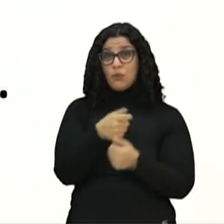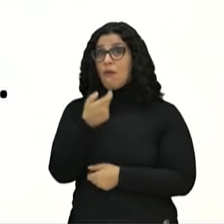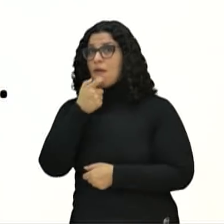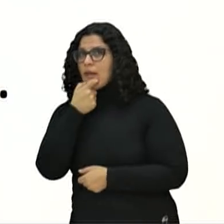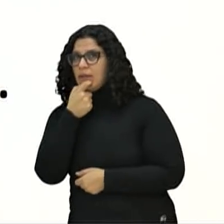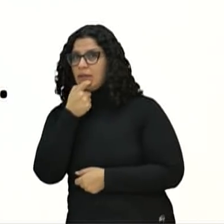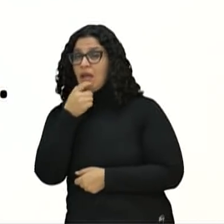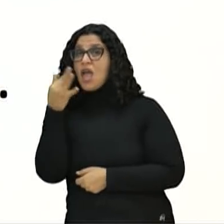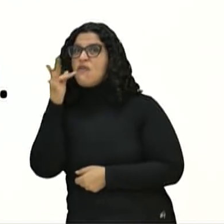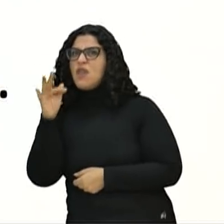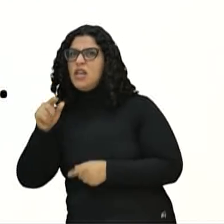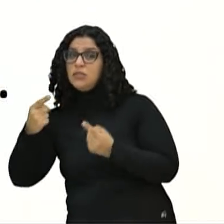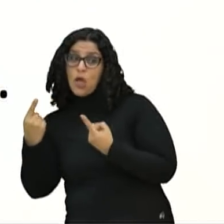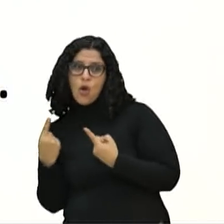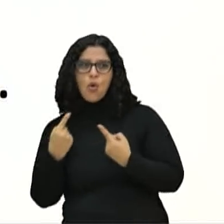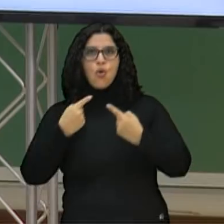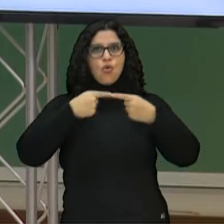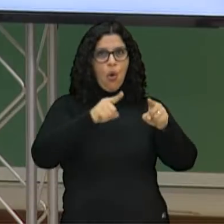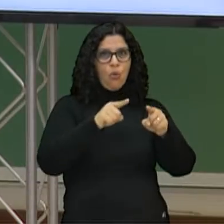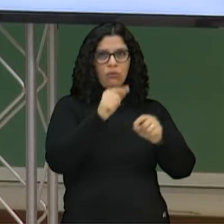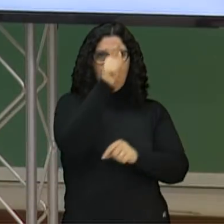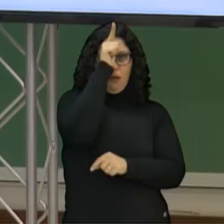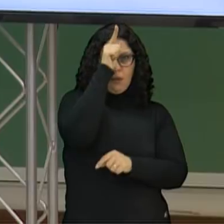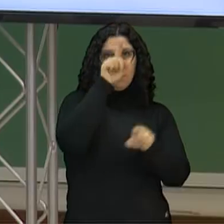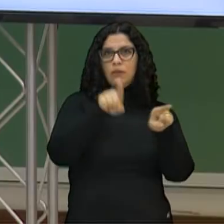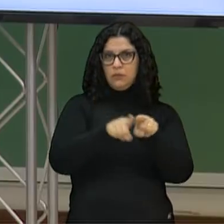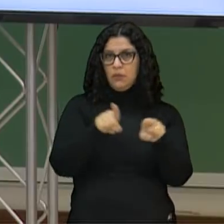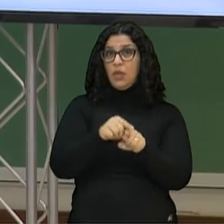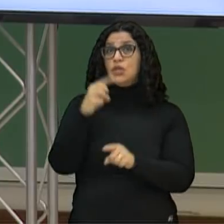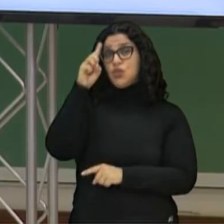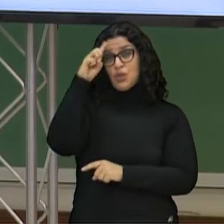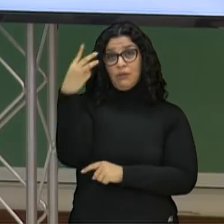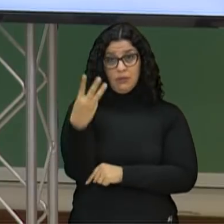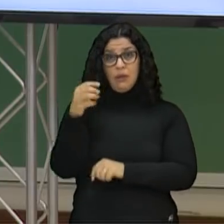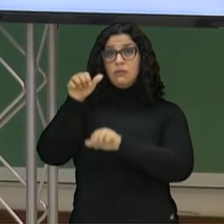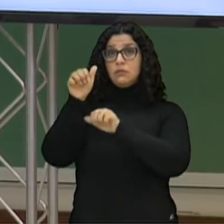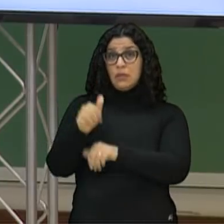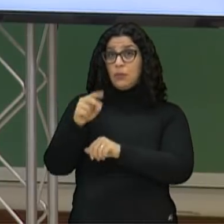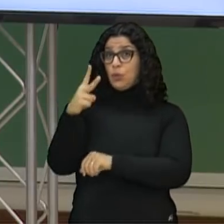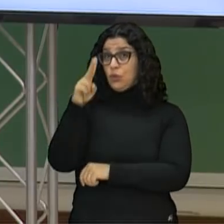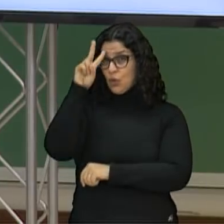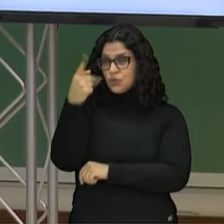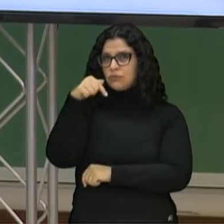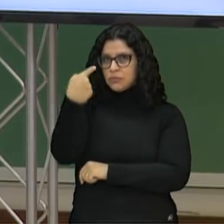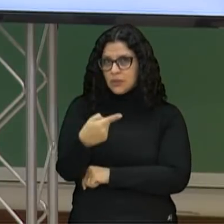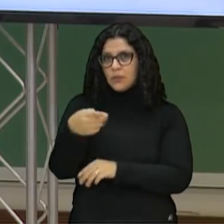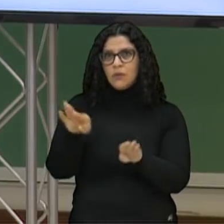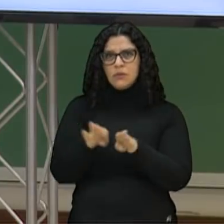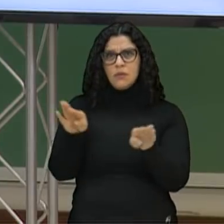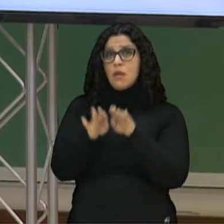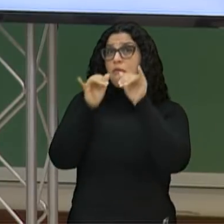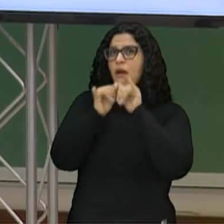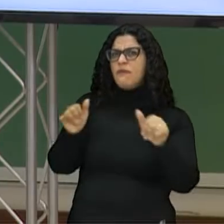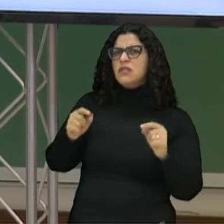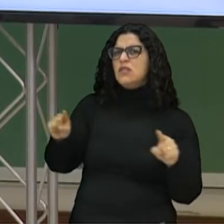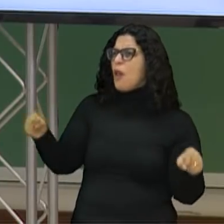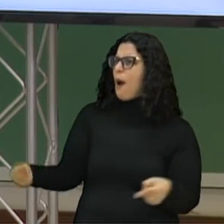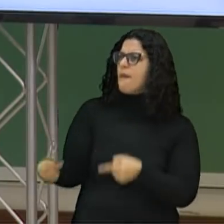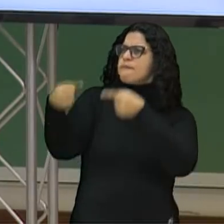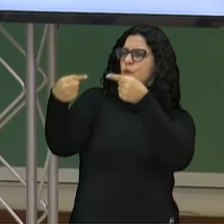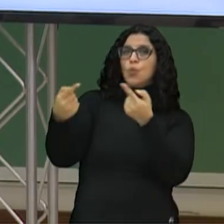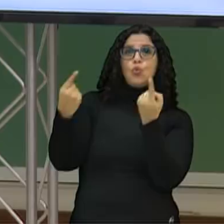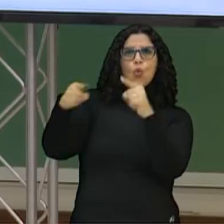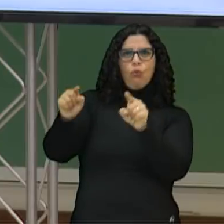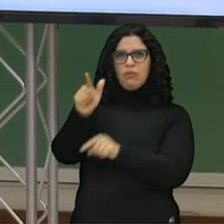França reagiram à invasão da Polônia e em 3 de setembro, 2 dias depois, declararam guerra à